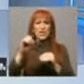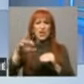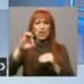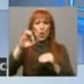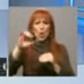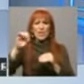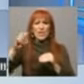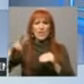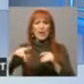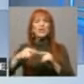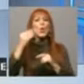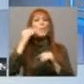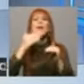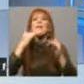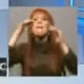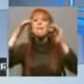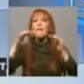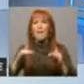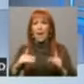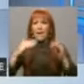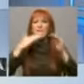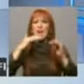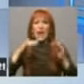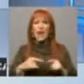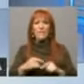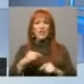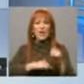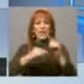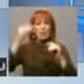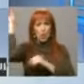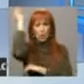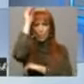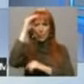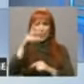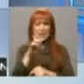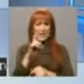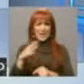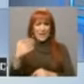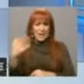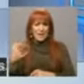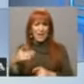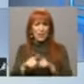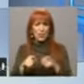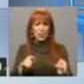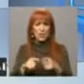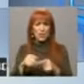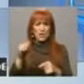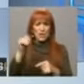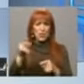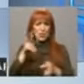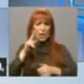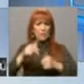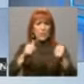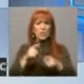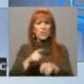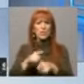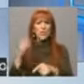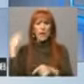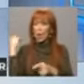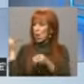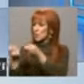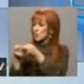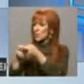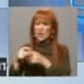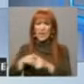na forma de neve. De resto, as temperaturas no interior, 6 a 7 graus nestas capitais de distrito. Capitais de distrito do litoral,